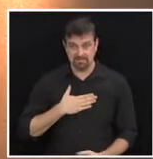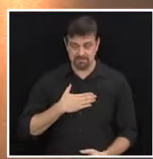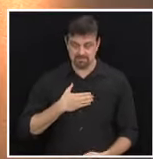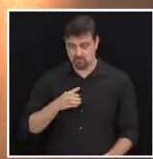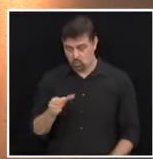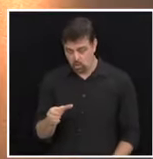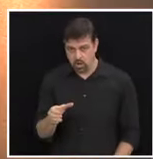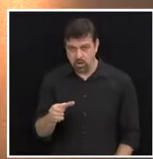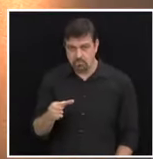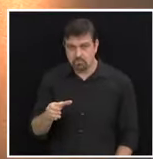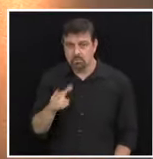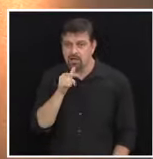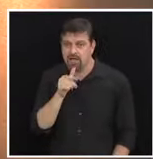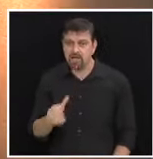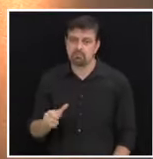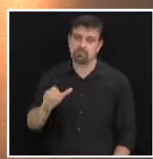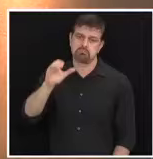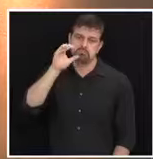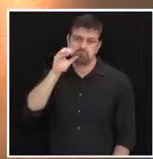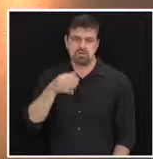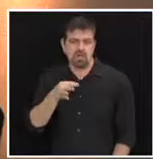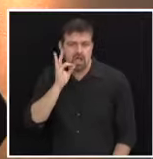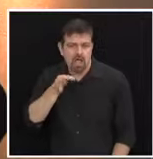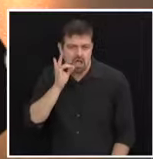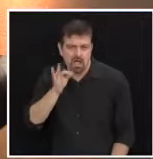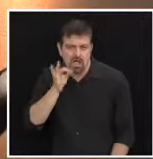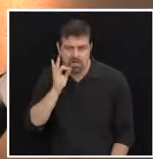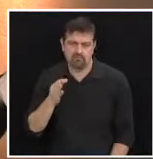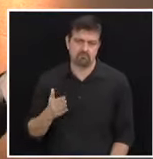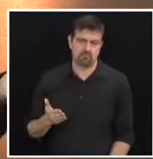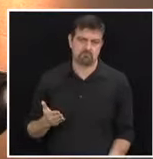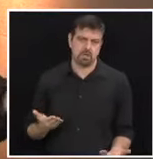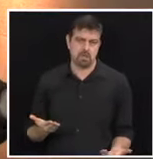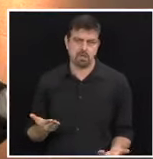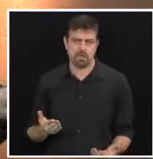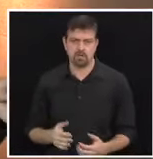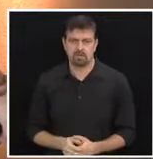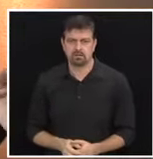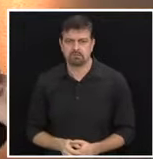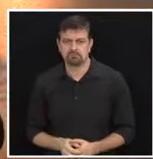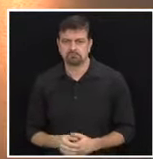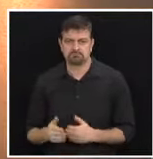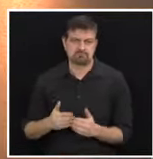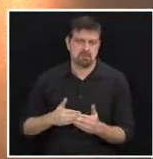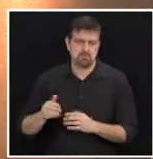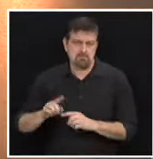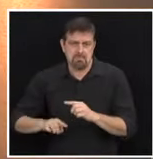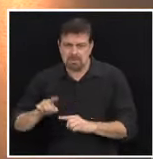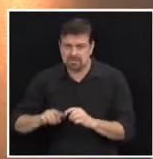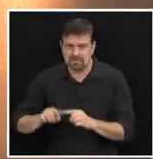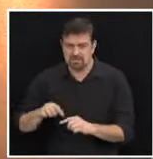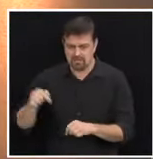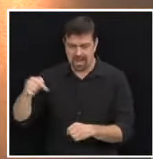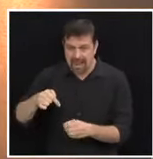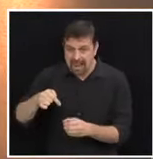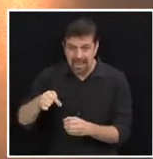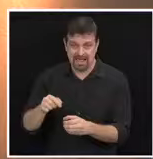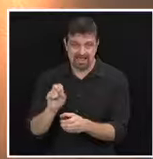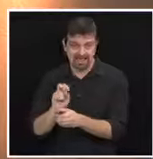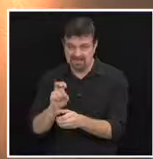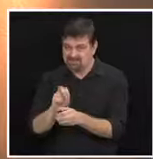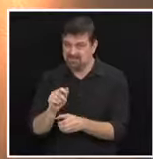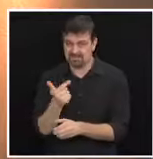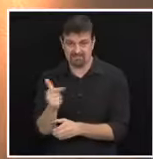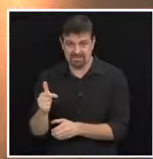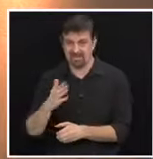copo que eu tomo água, bebo café, ou qualquer coisa assim, não afeta em nada. Minha